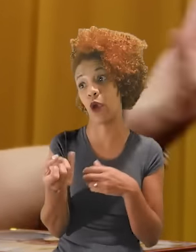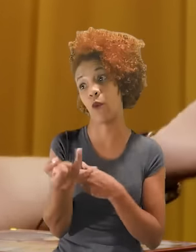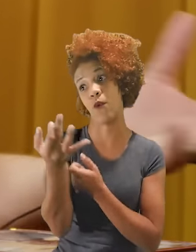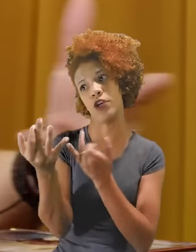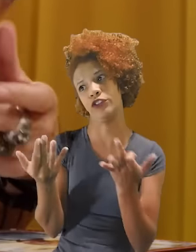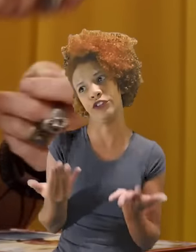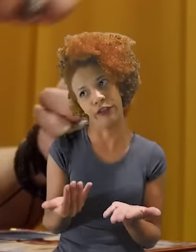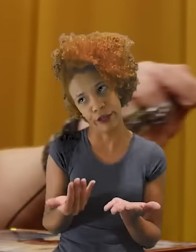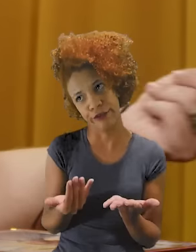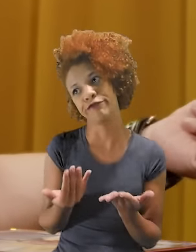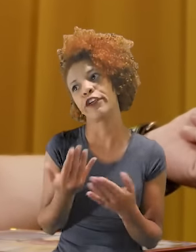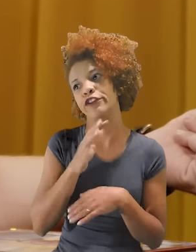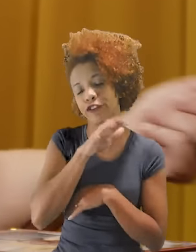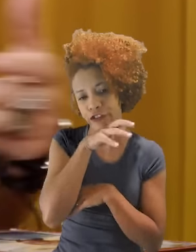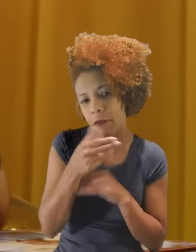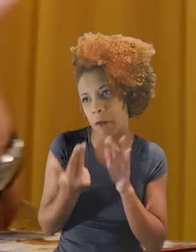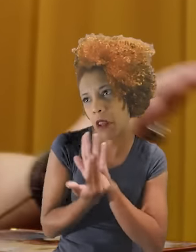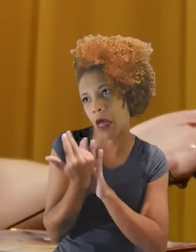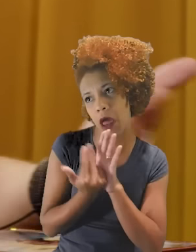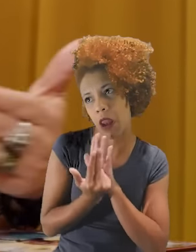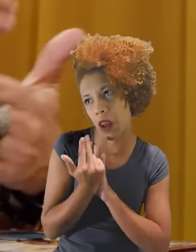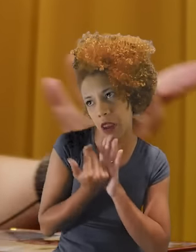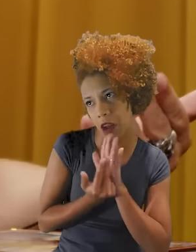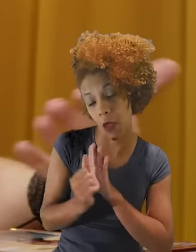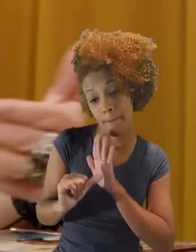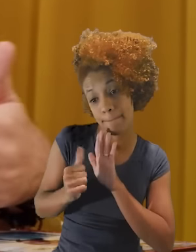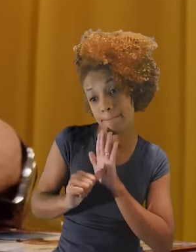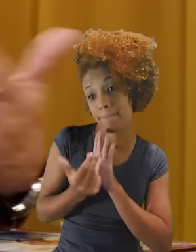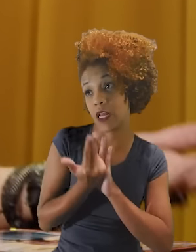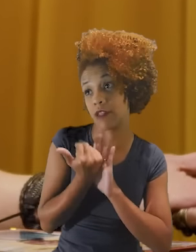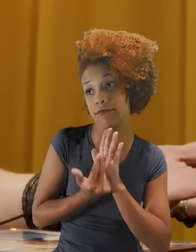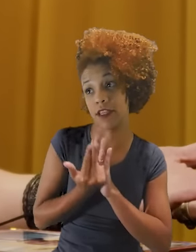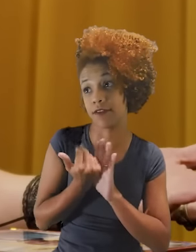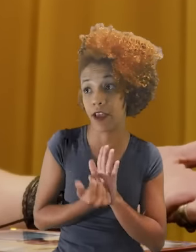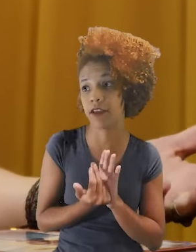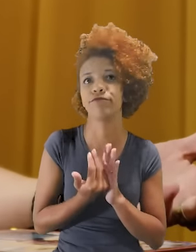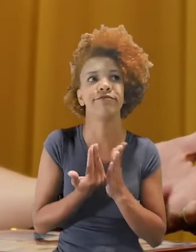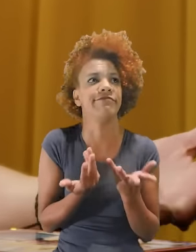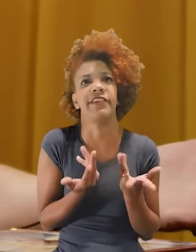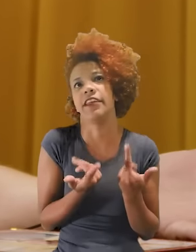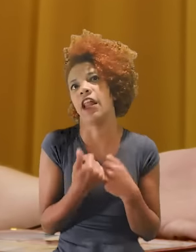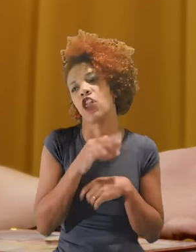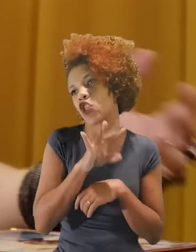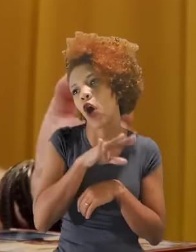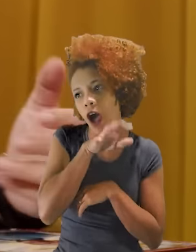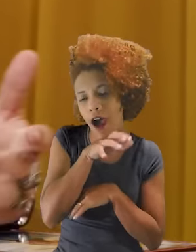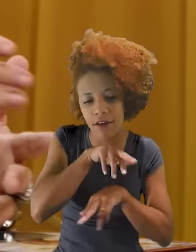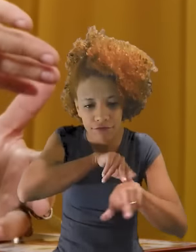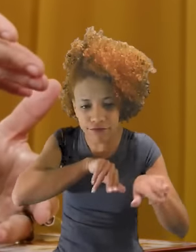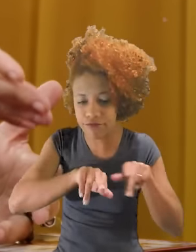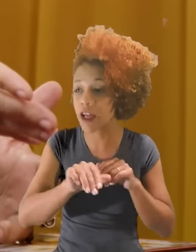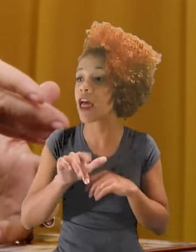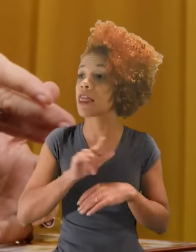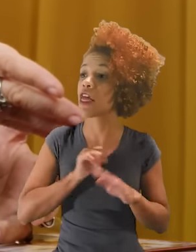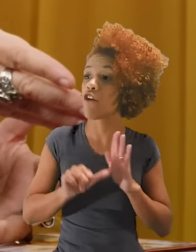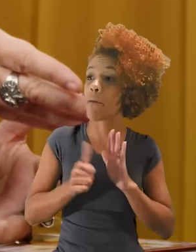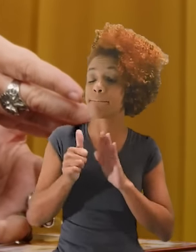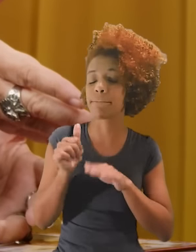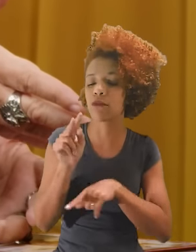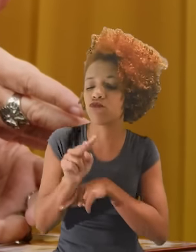quantidade imensa de animais que eles faziam, né, para os desenhos, os primeiros desenhos, a maioria, evidentemente, absoluta, eram de animais. Então ele teve o primeiro bichinho